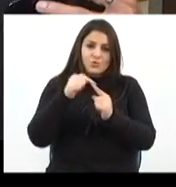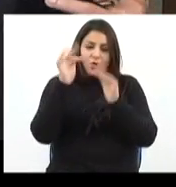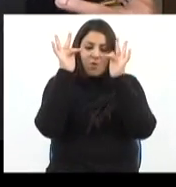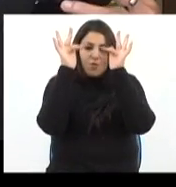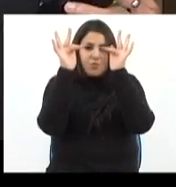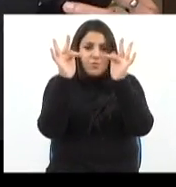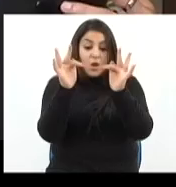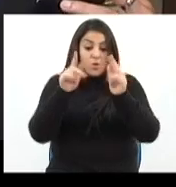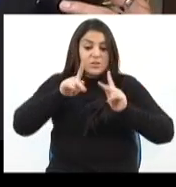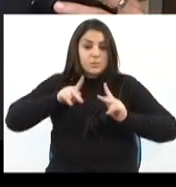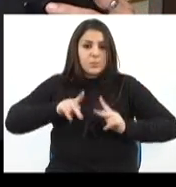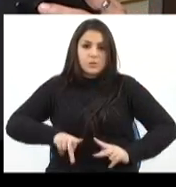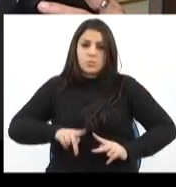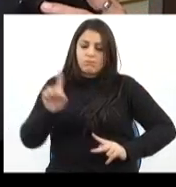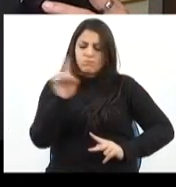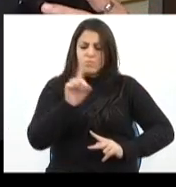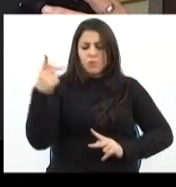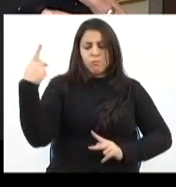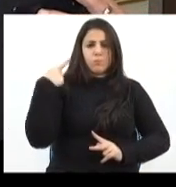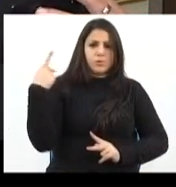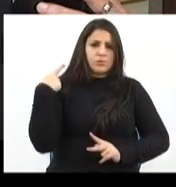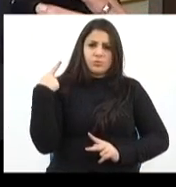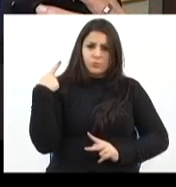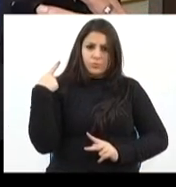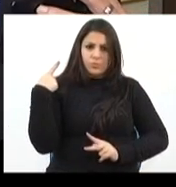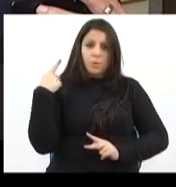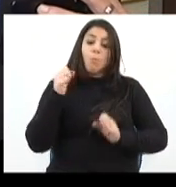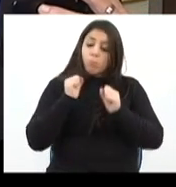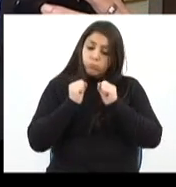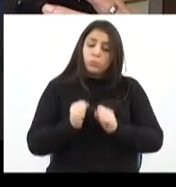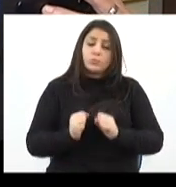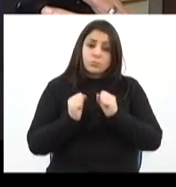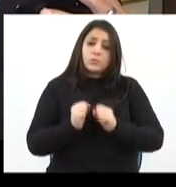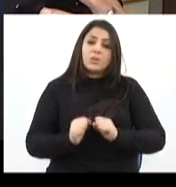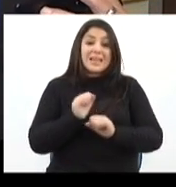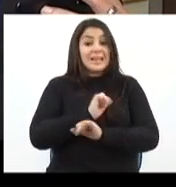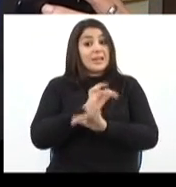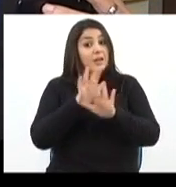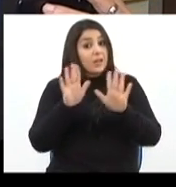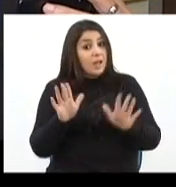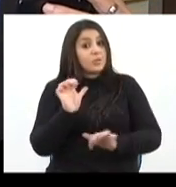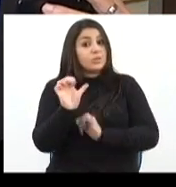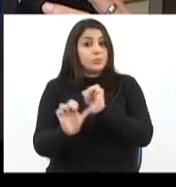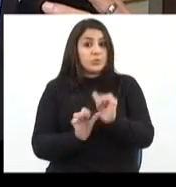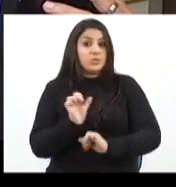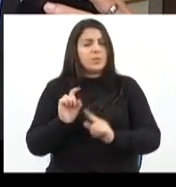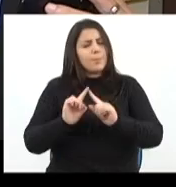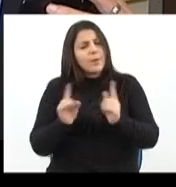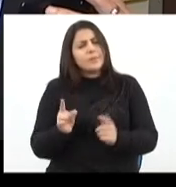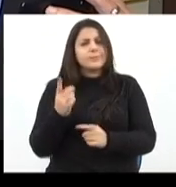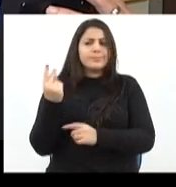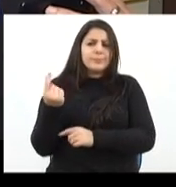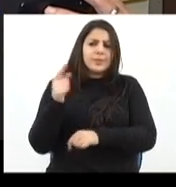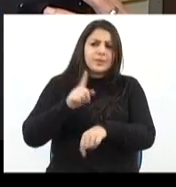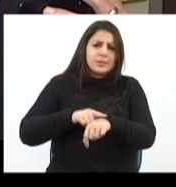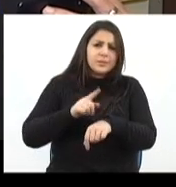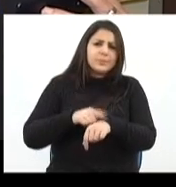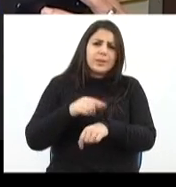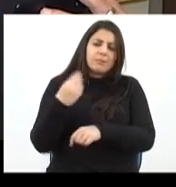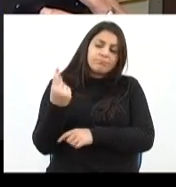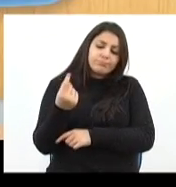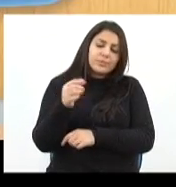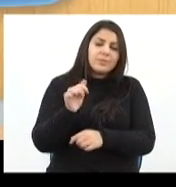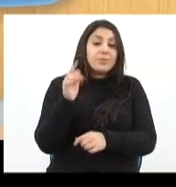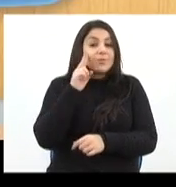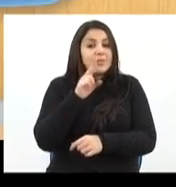fiel com o povo e não com o partido político. Então, a possibilidade é claro, mas estamos aí deixando o tempo passar e vamos ver se isso